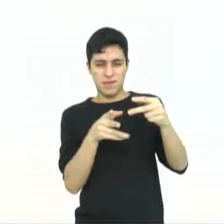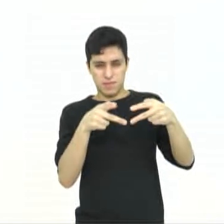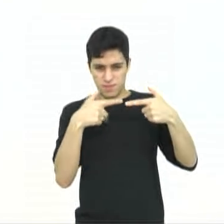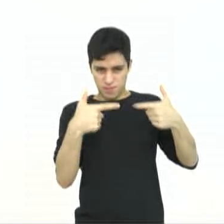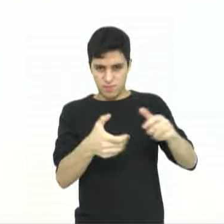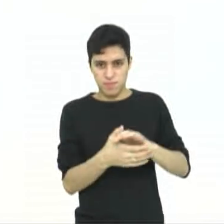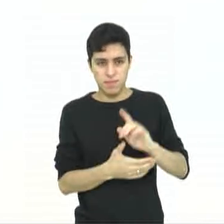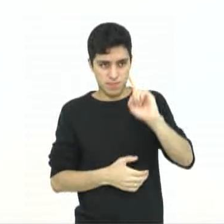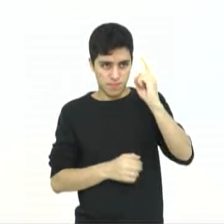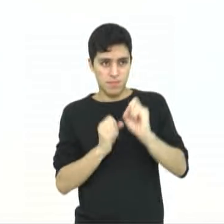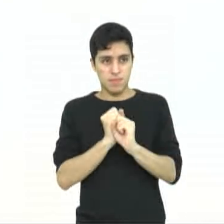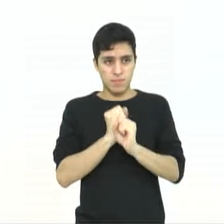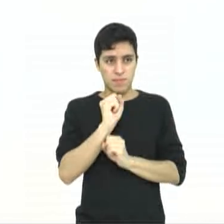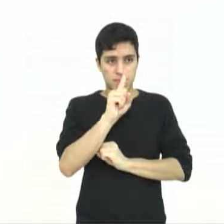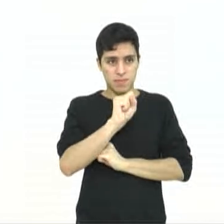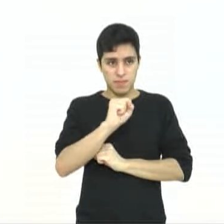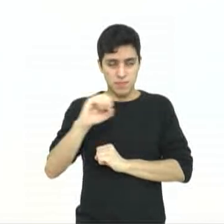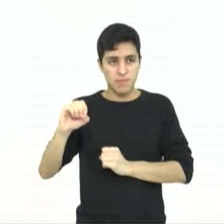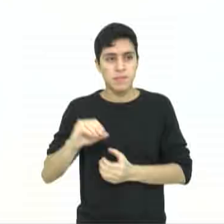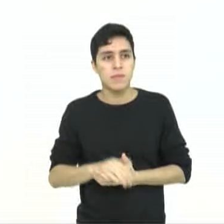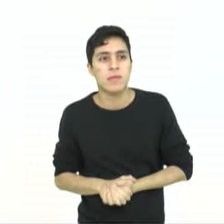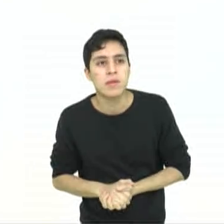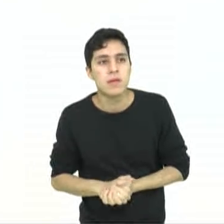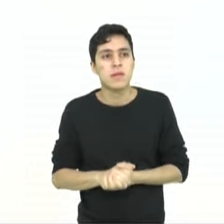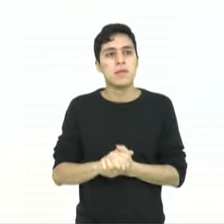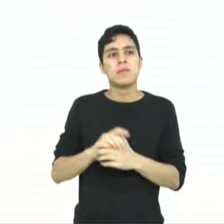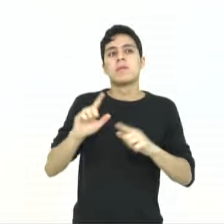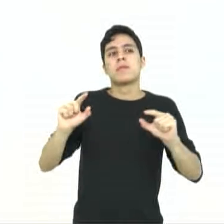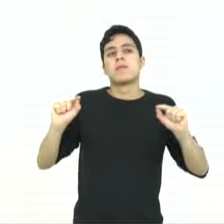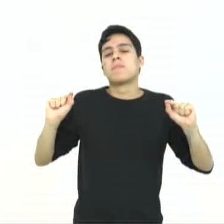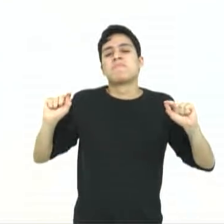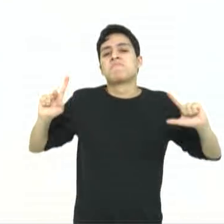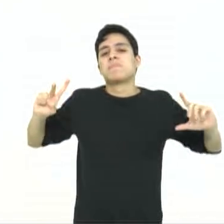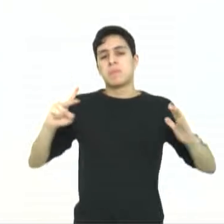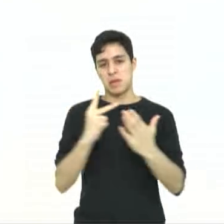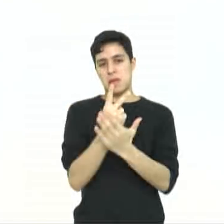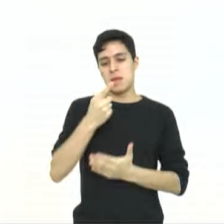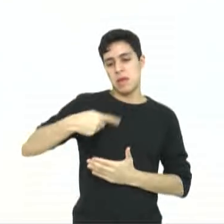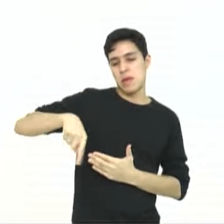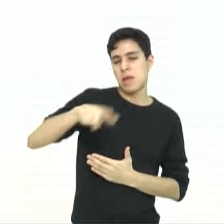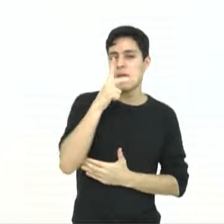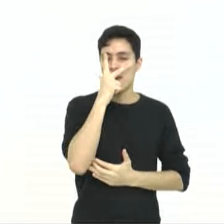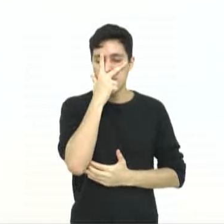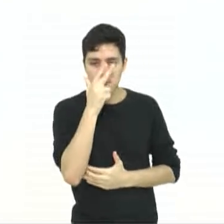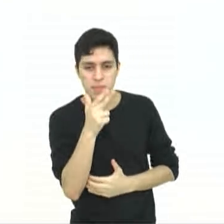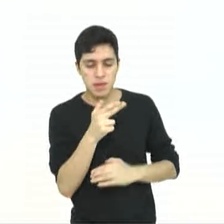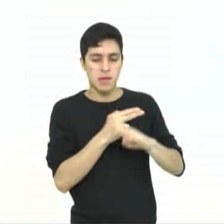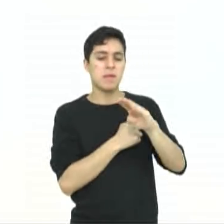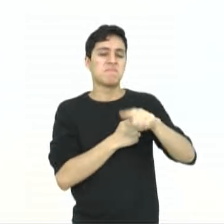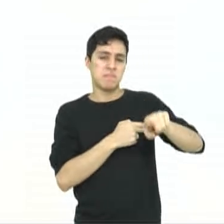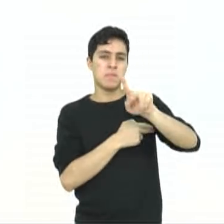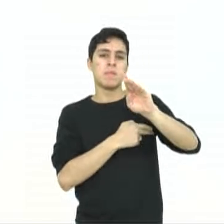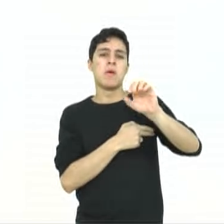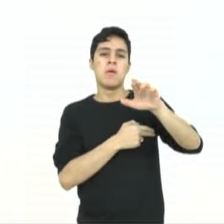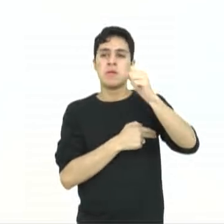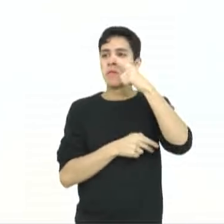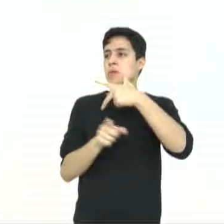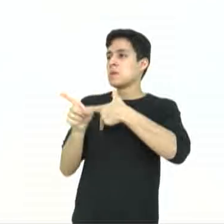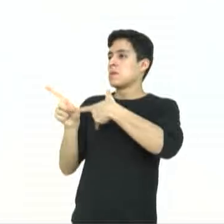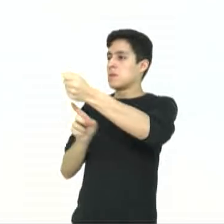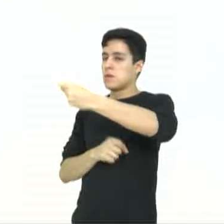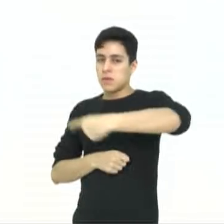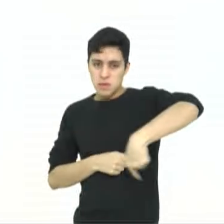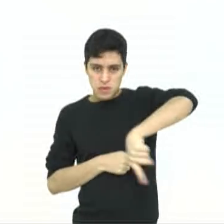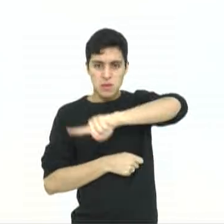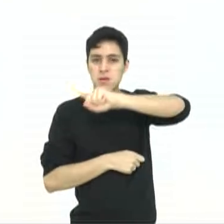foi travada em 1880, acabou com uma certa vitória dos boeres, porque eles acabaram